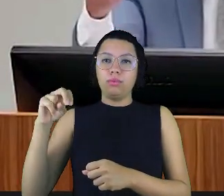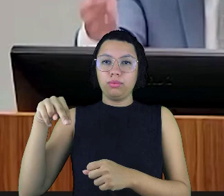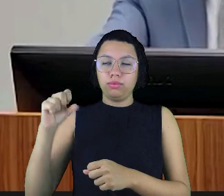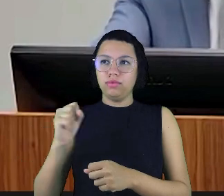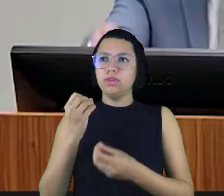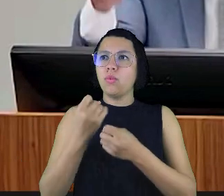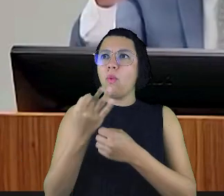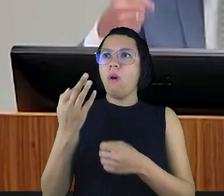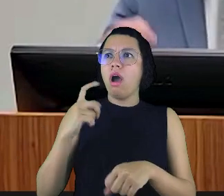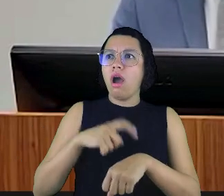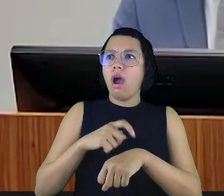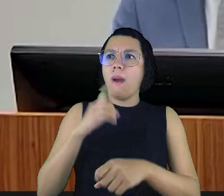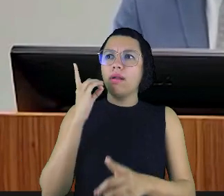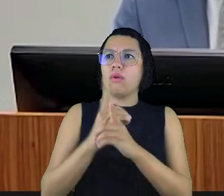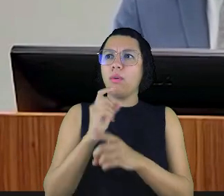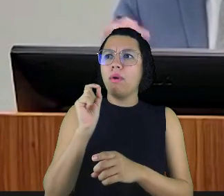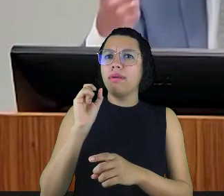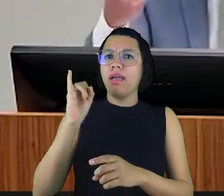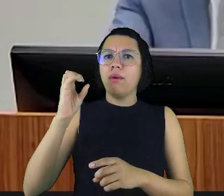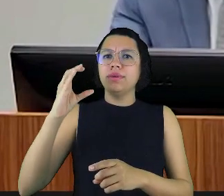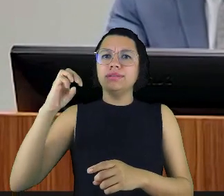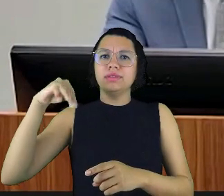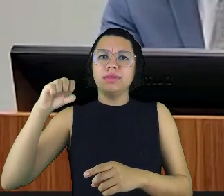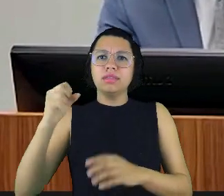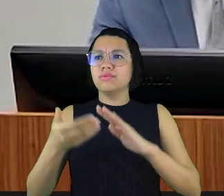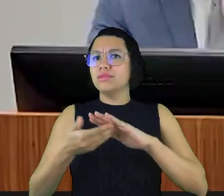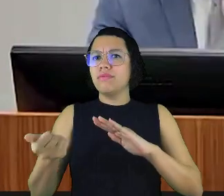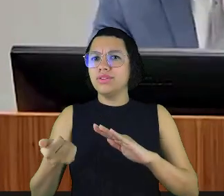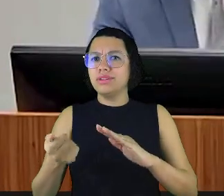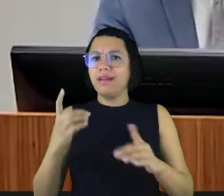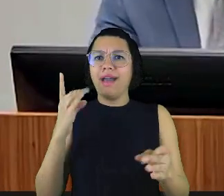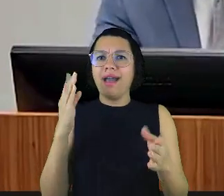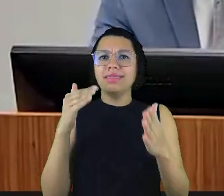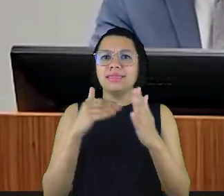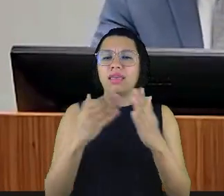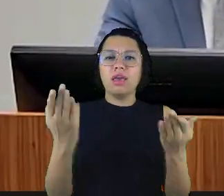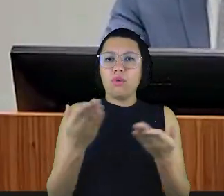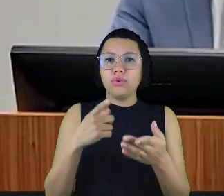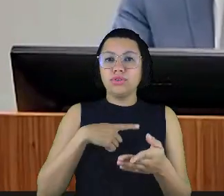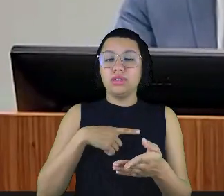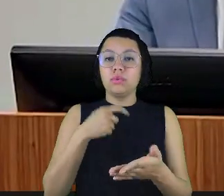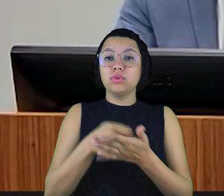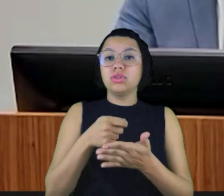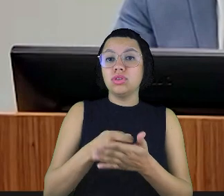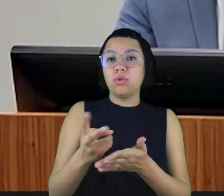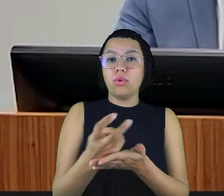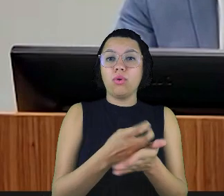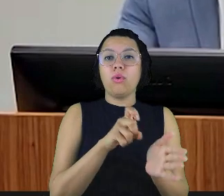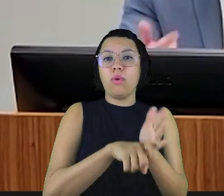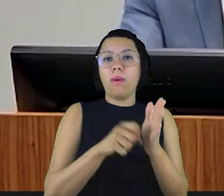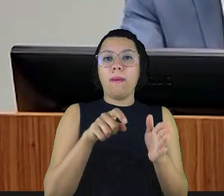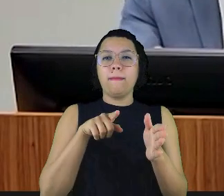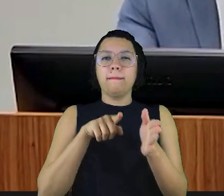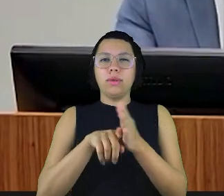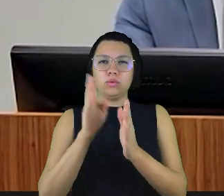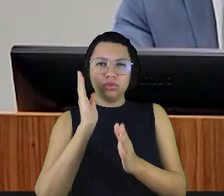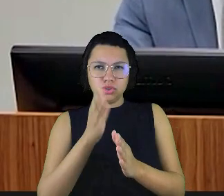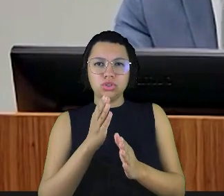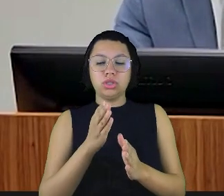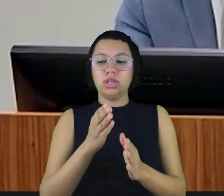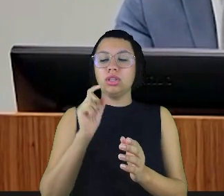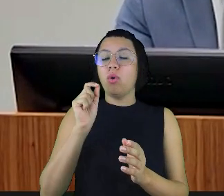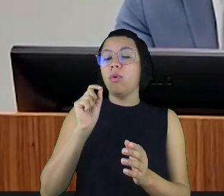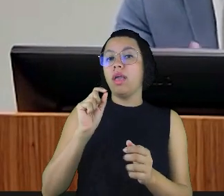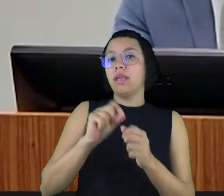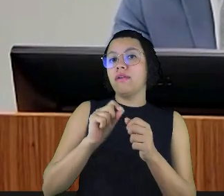era o ICMS que você vai excluir? E até hoje nós temos execuções. Pergunta direta nesse sentido, o que você faz com uma